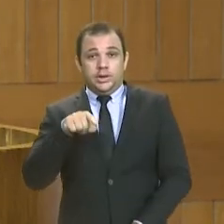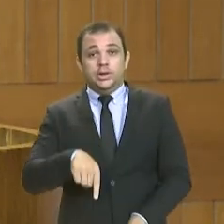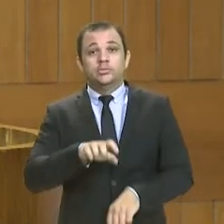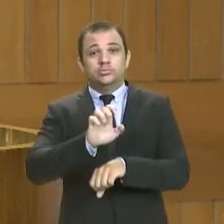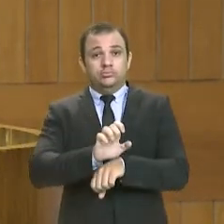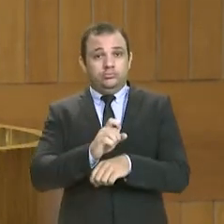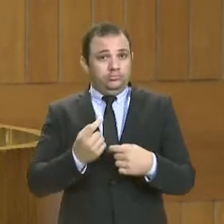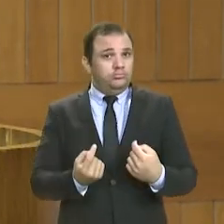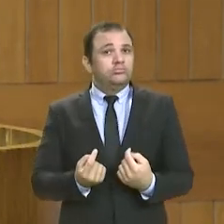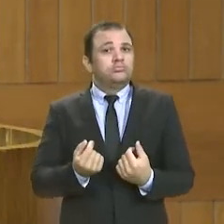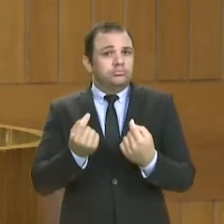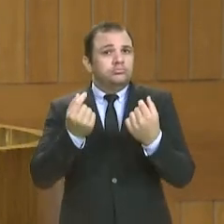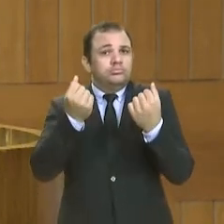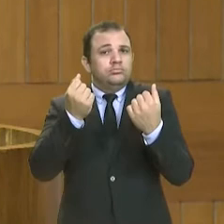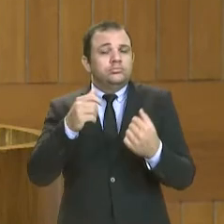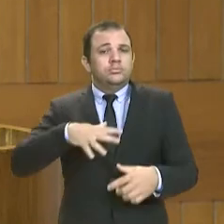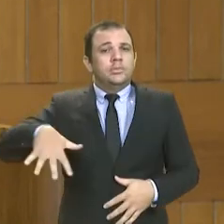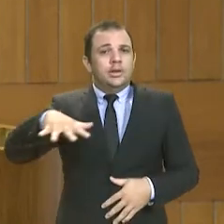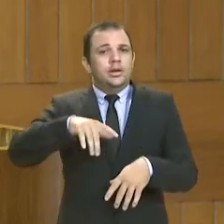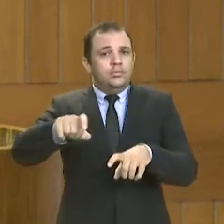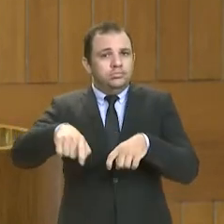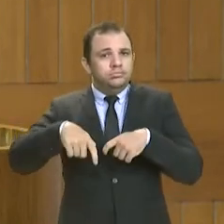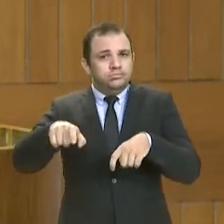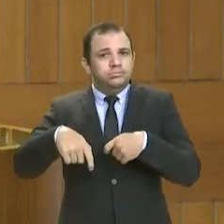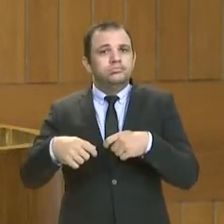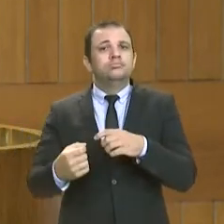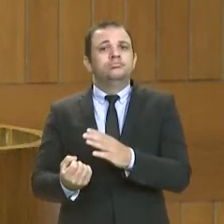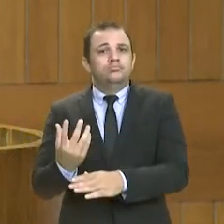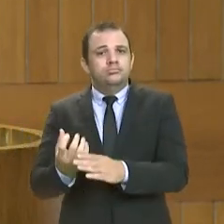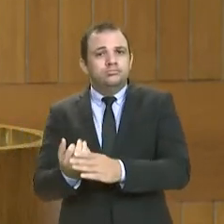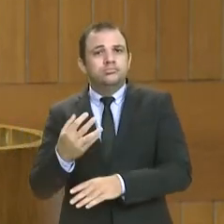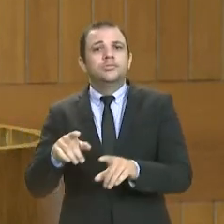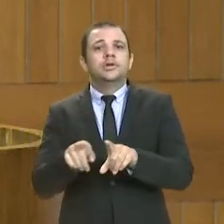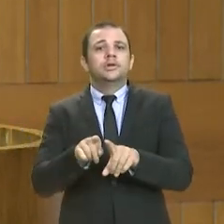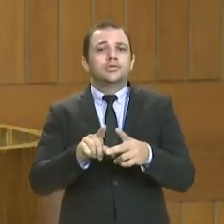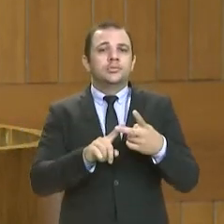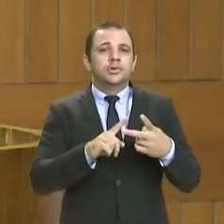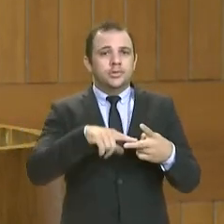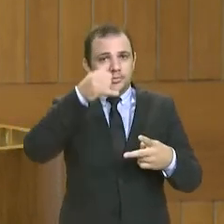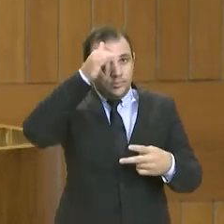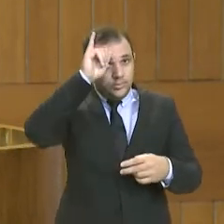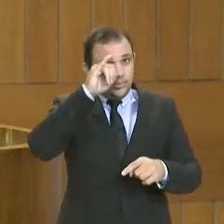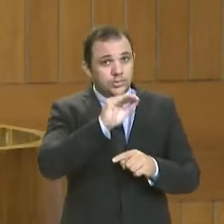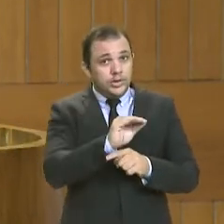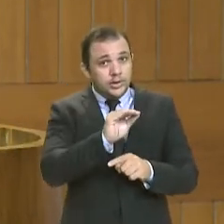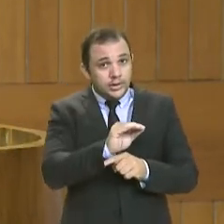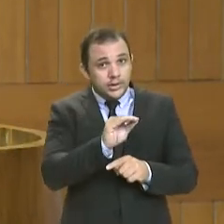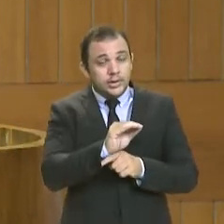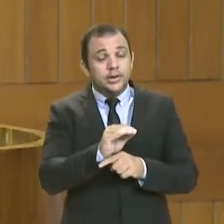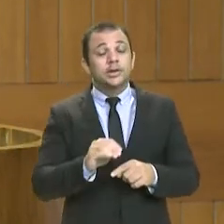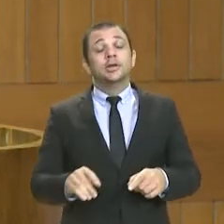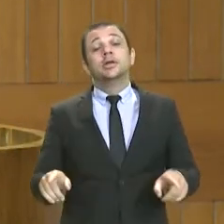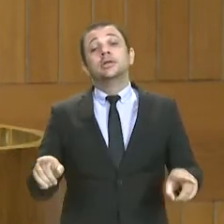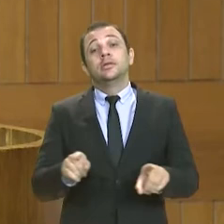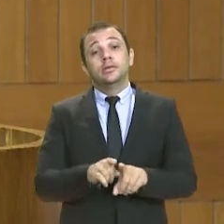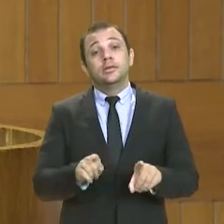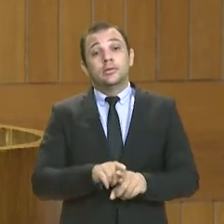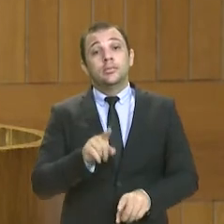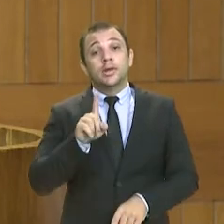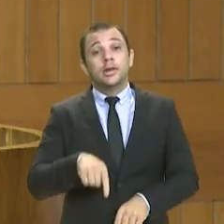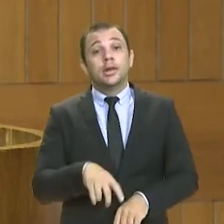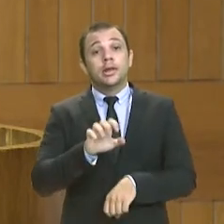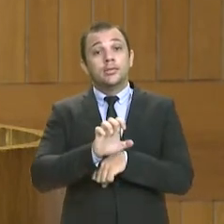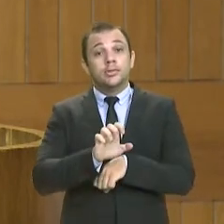rico, tanto no agronegócio, na pecuária, também é um estado que... você vê